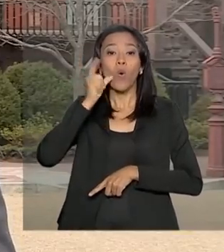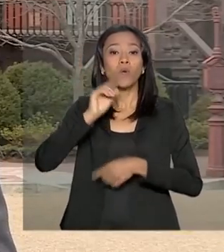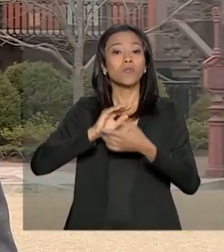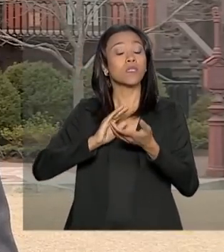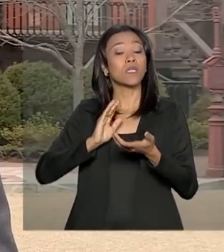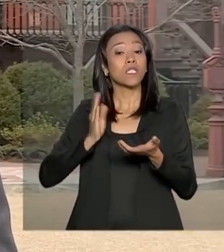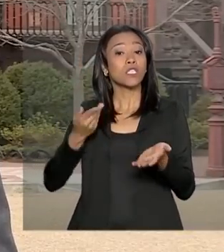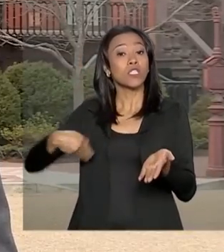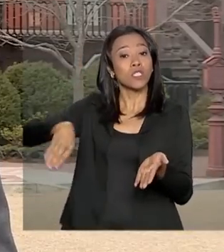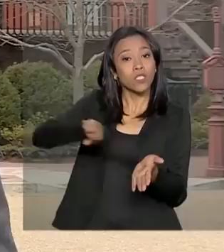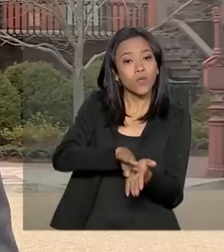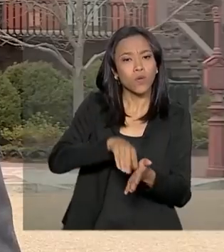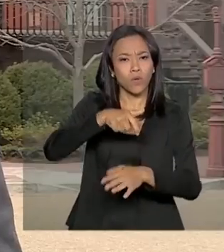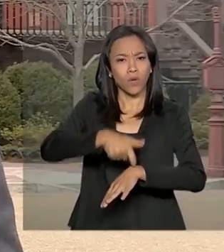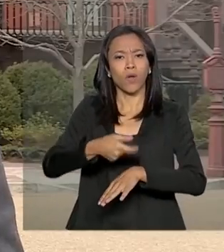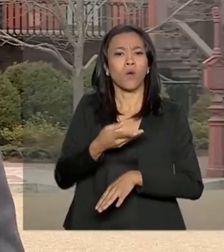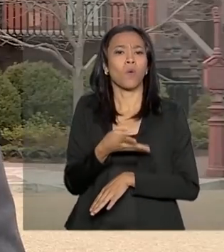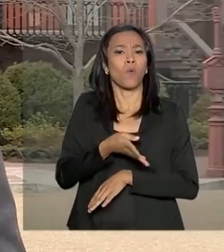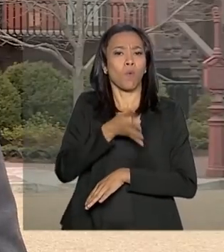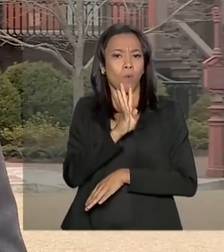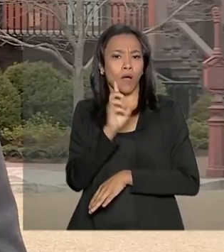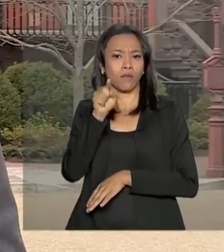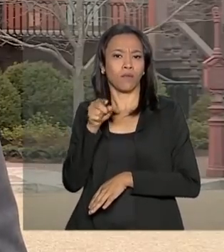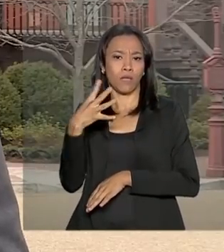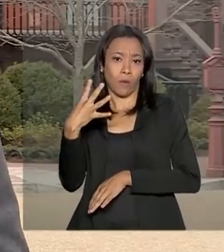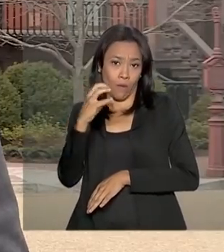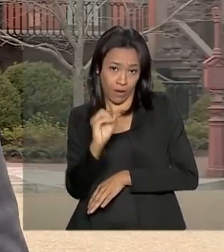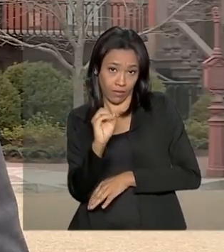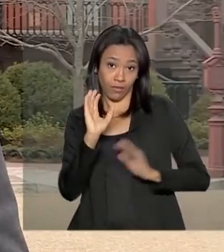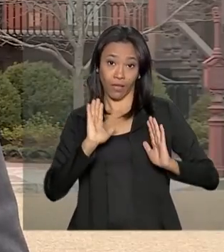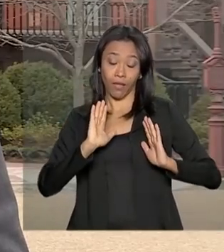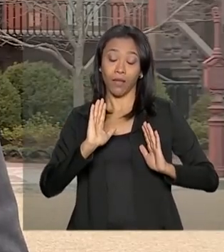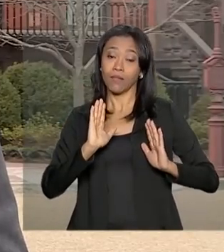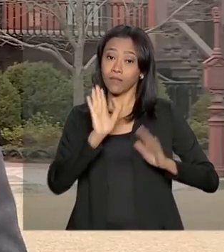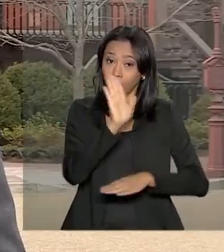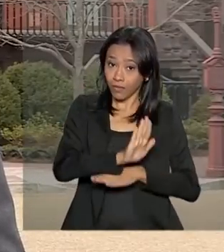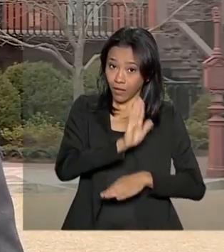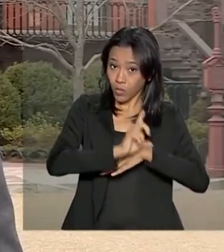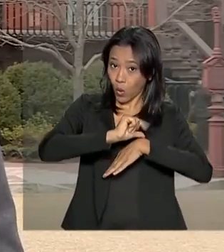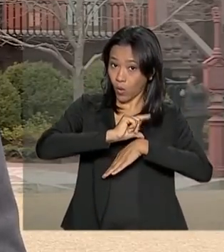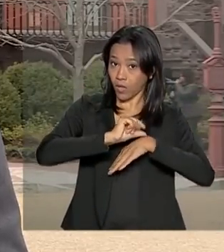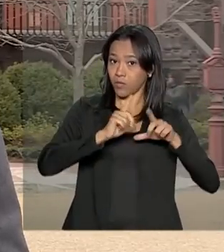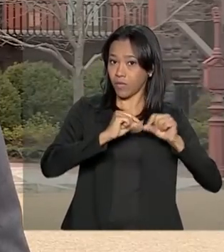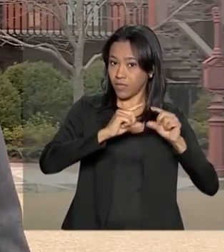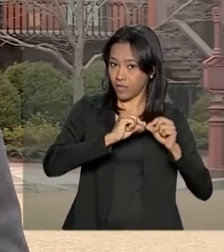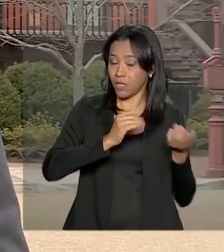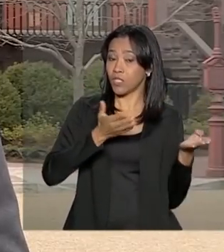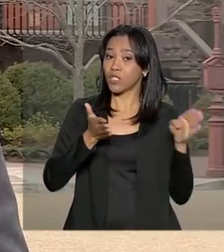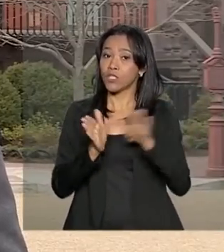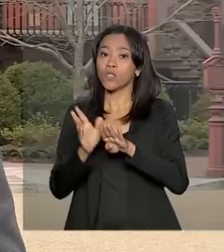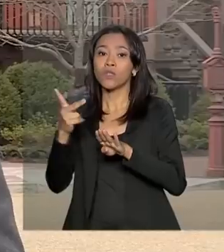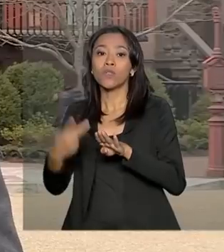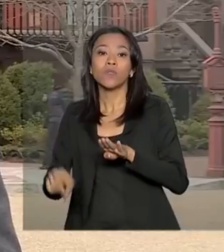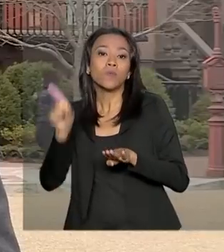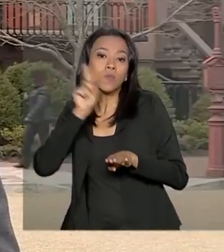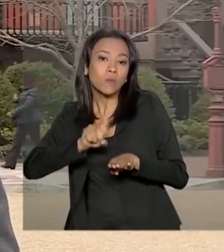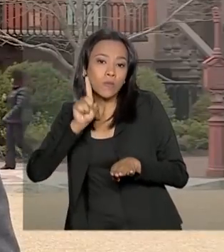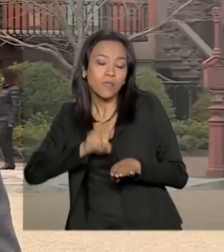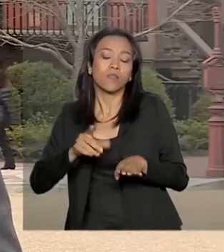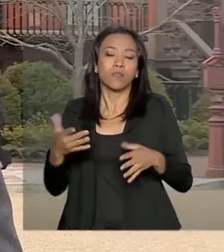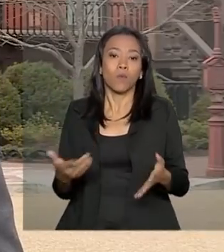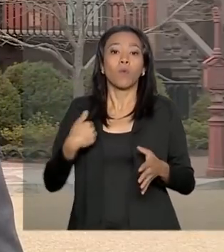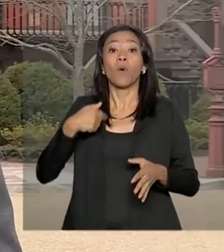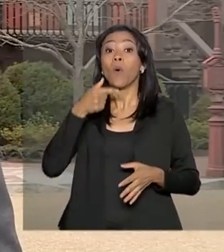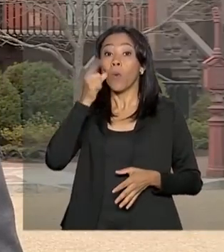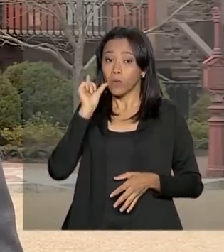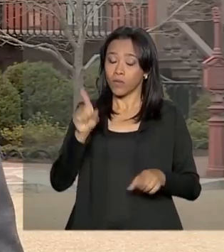por volta das 4h40 da tarde, horário de Brasília, na base aérea de Andrews. Ainda ontem, o presidente participou